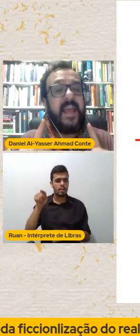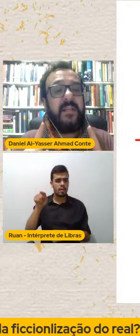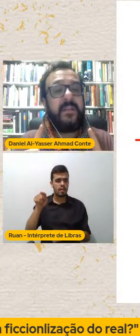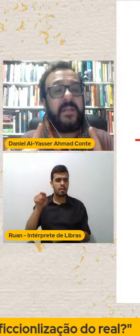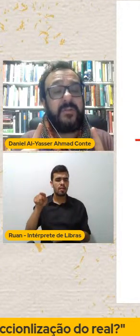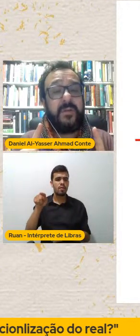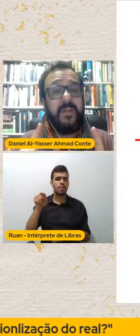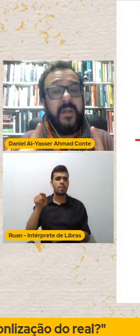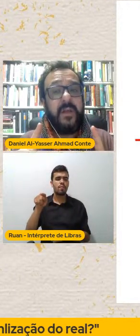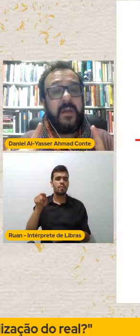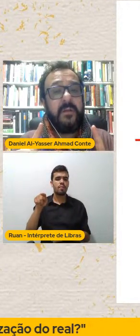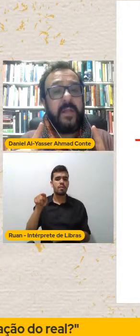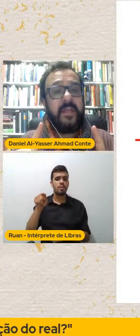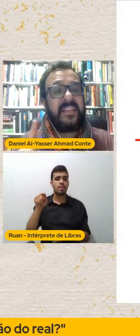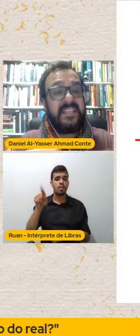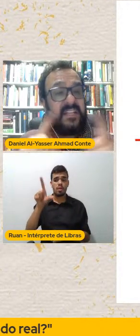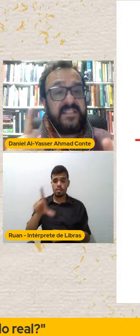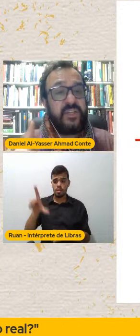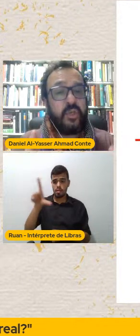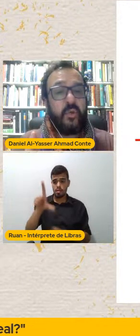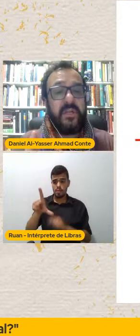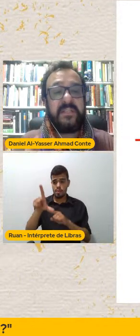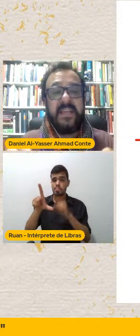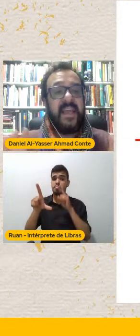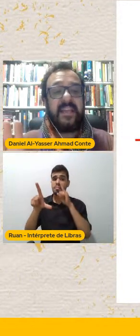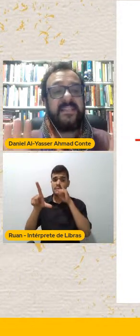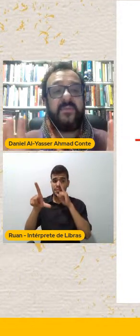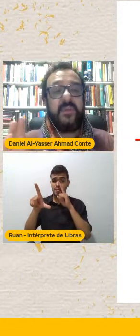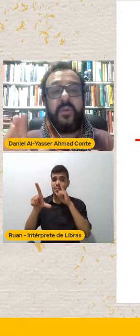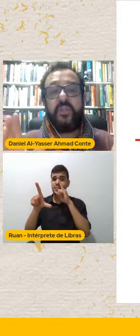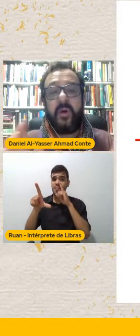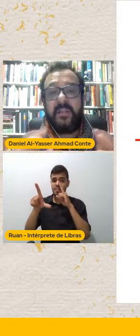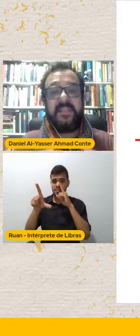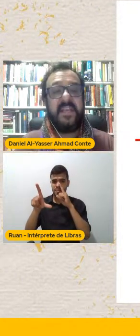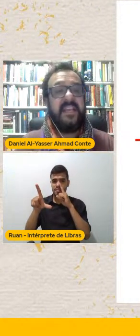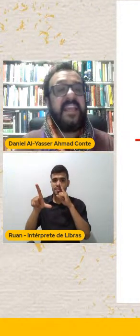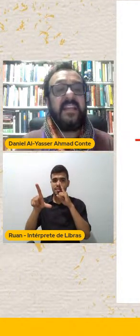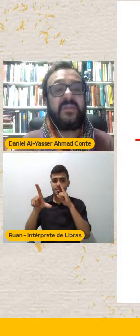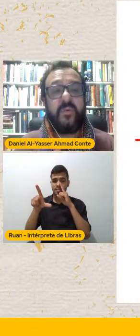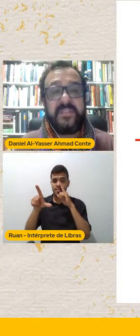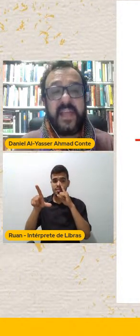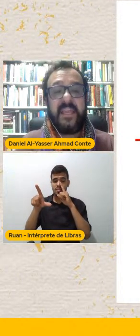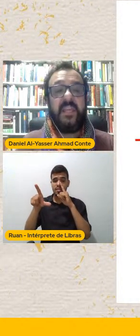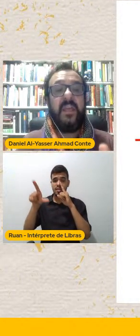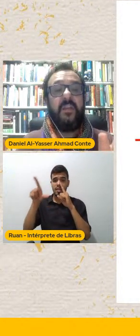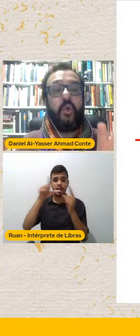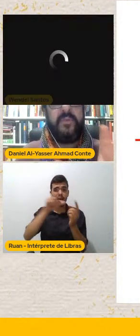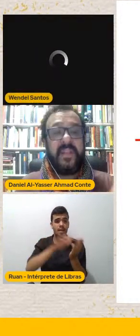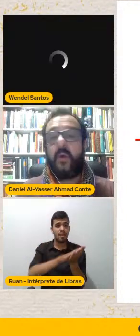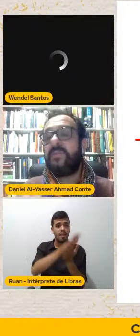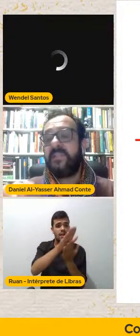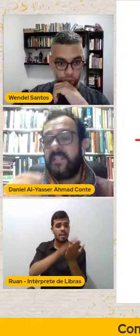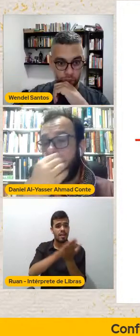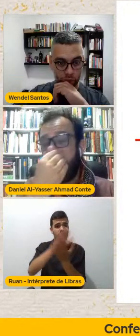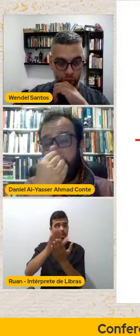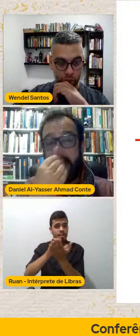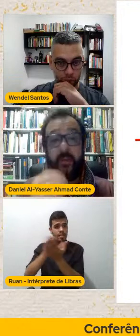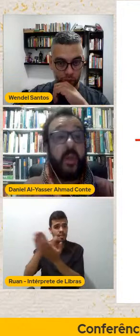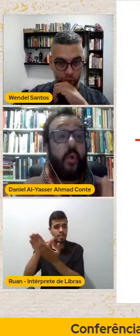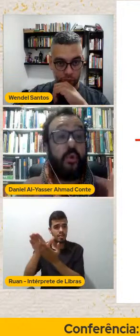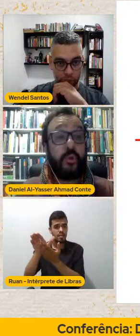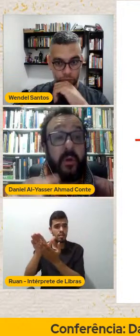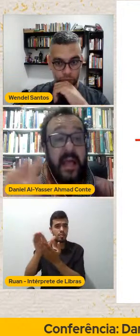Que é a literatura Que as grandes editoras Elas não são idiotas E elas conseguem Dominar o sistema